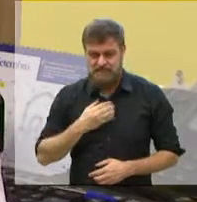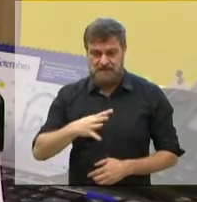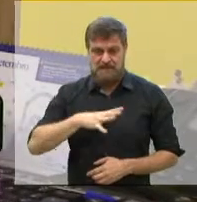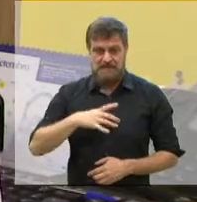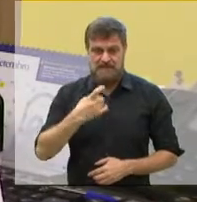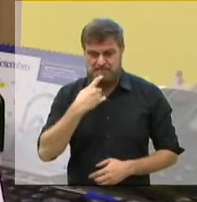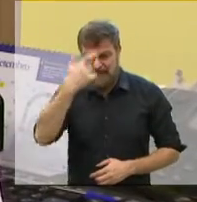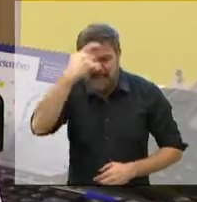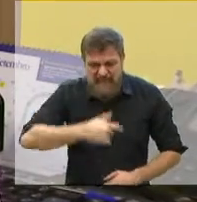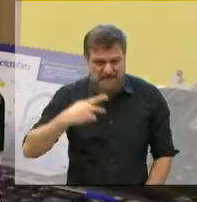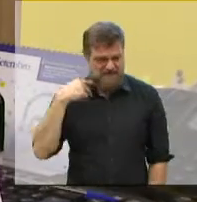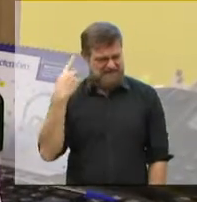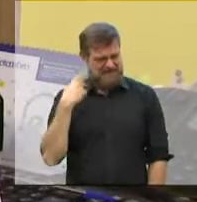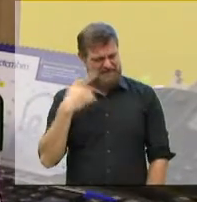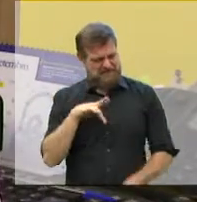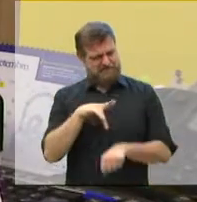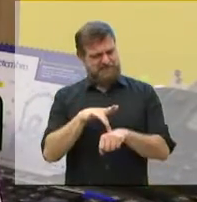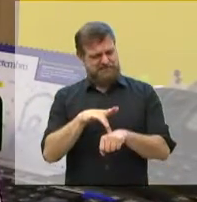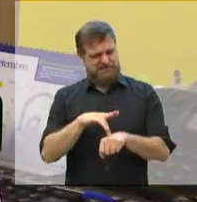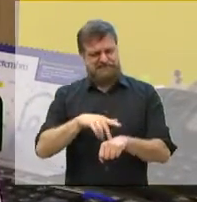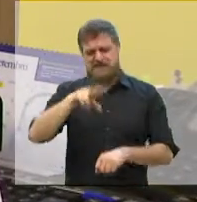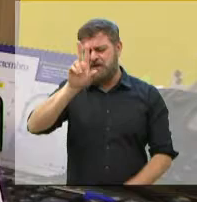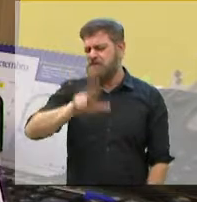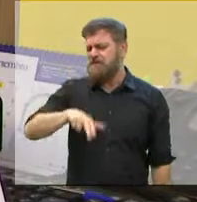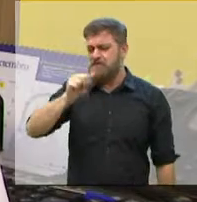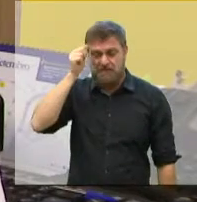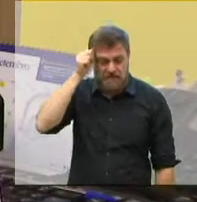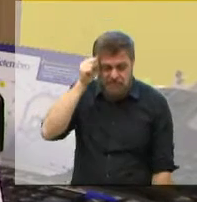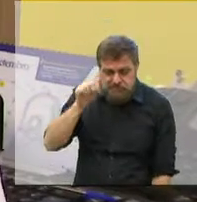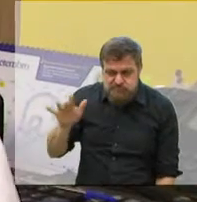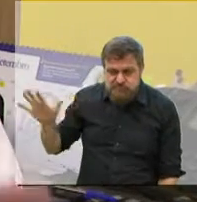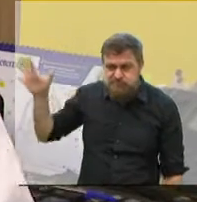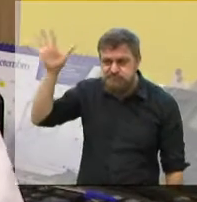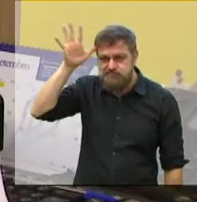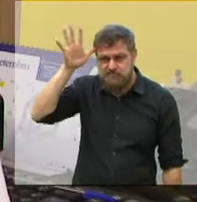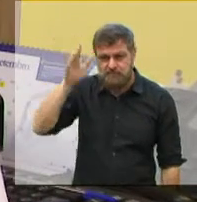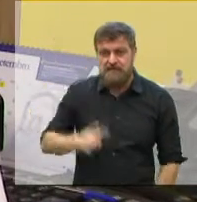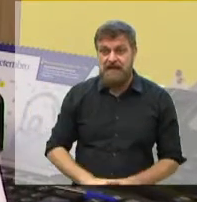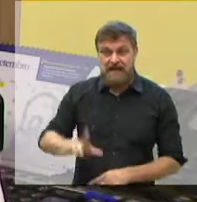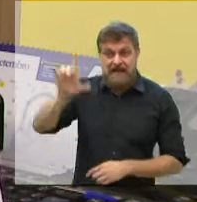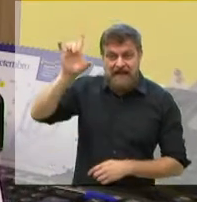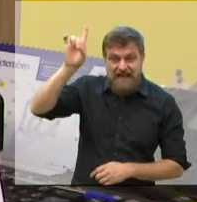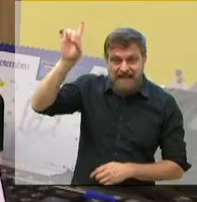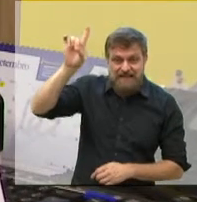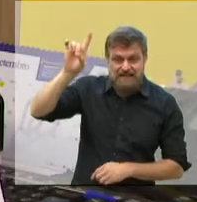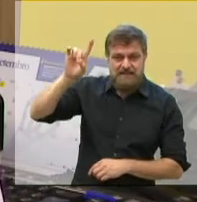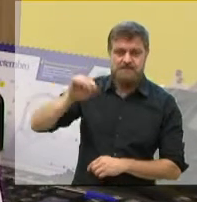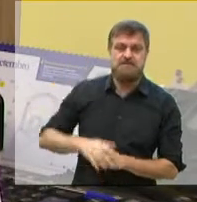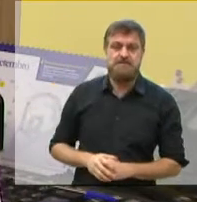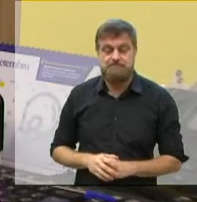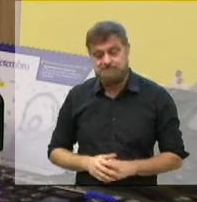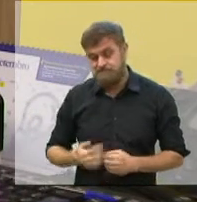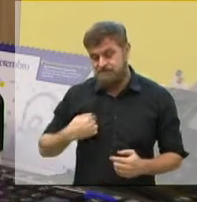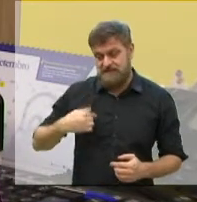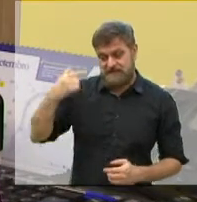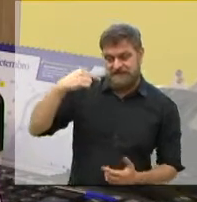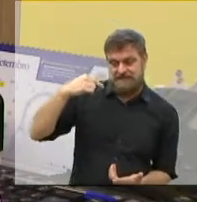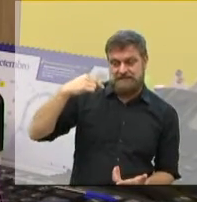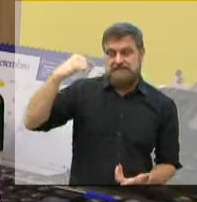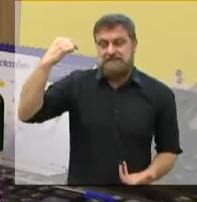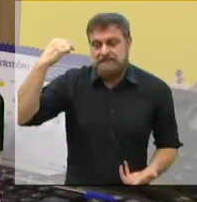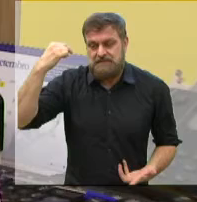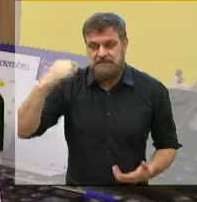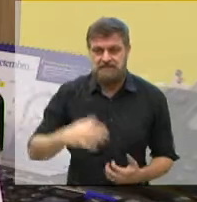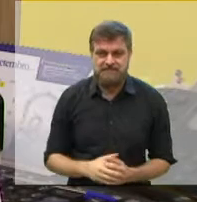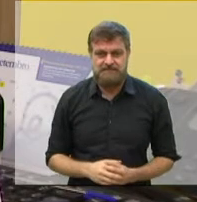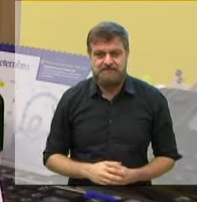cidade igual a Campinas, mas eu acho que o nosso Criador, ele sempre, o destino quem escolhe é ele, né?